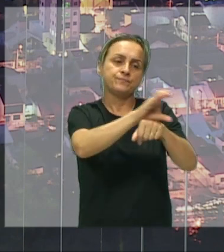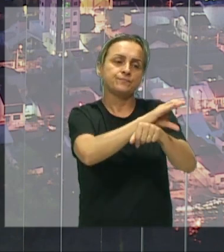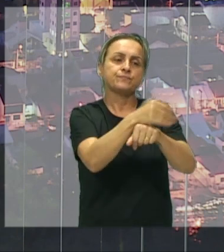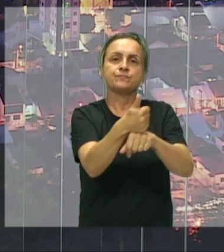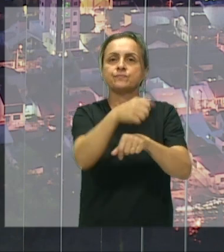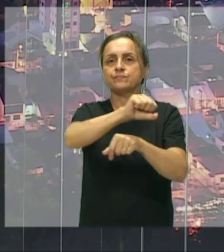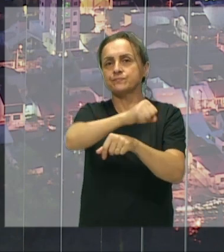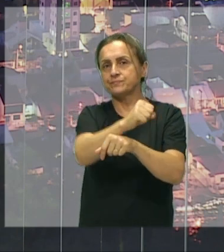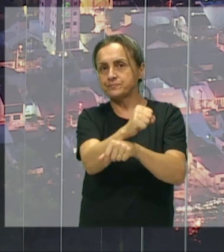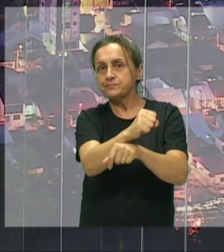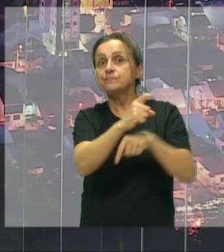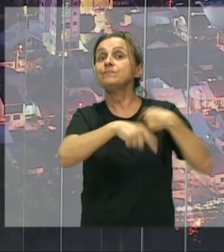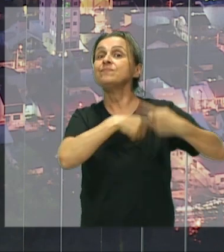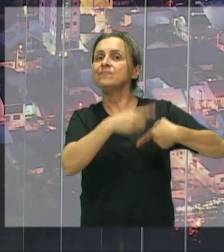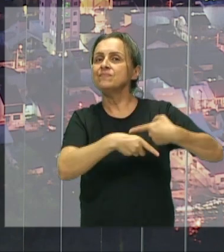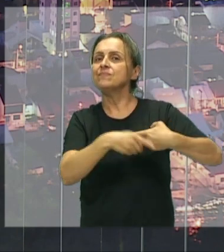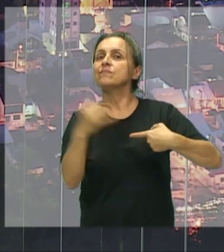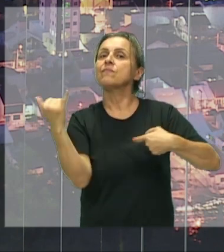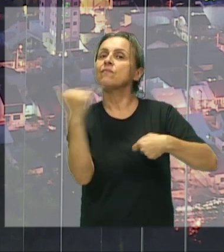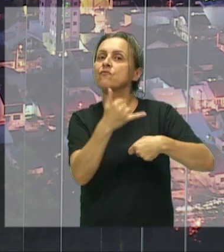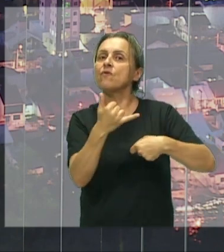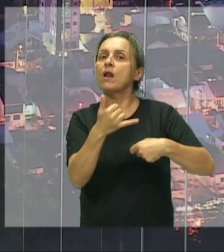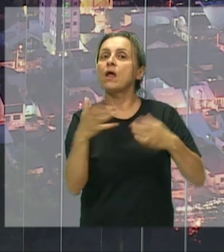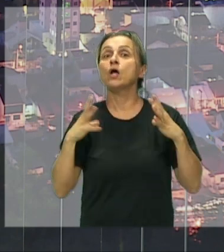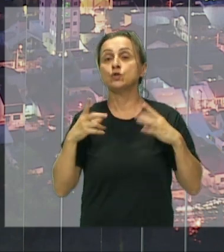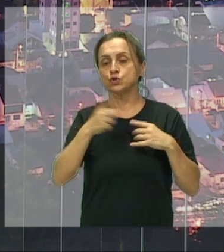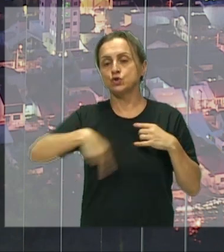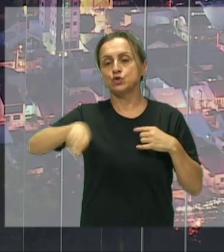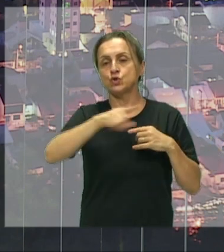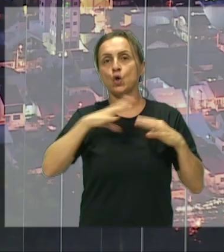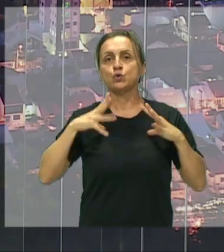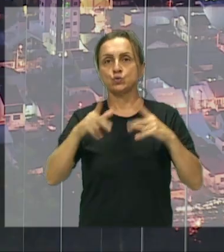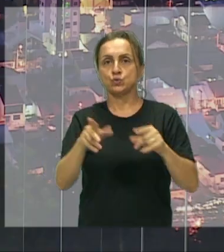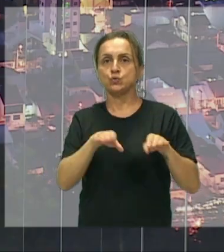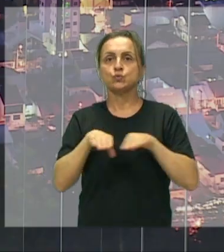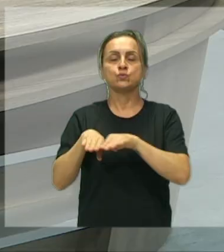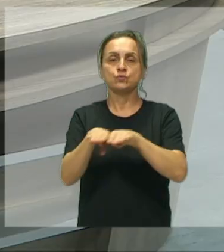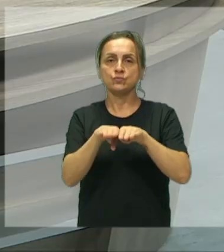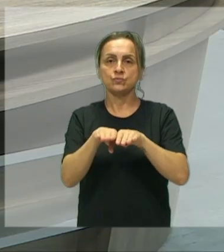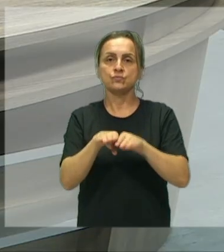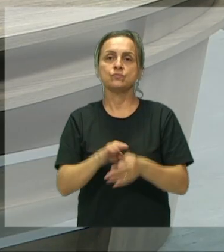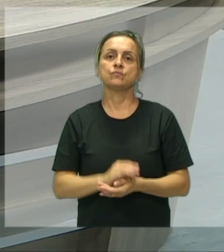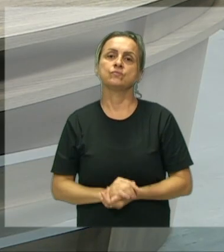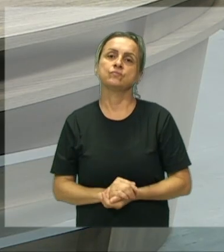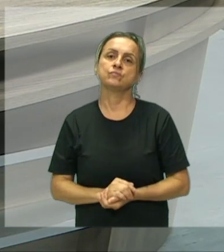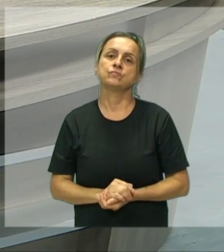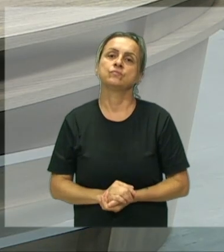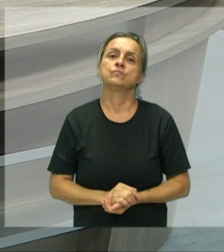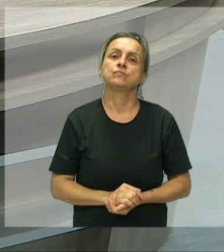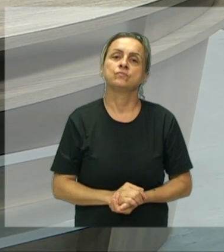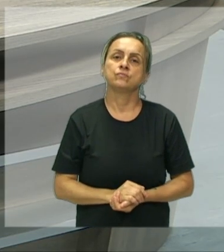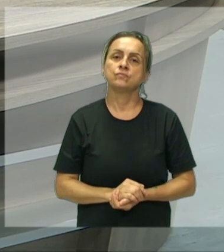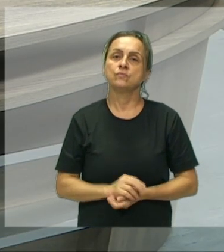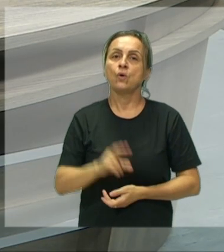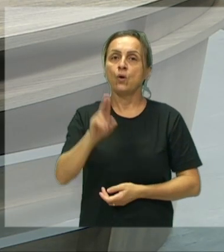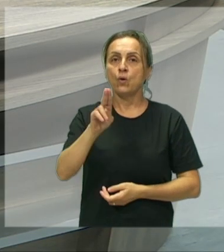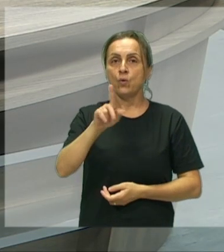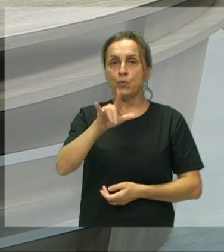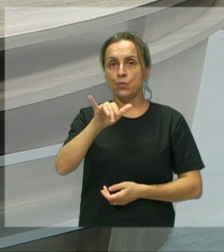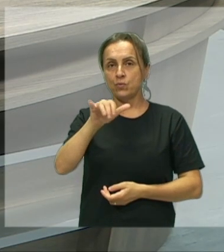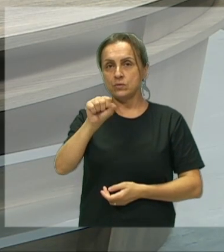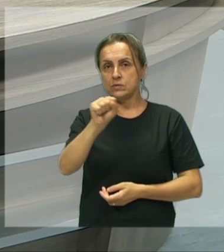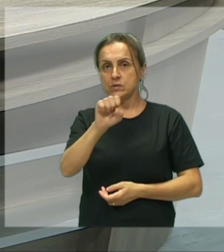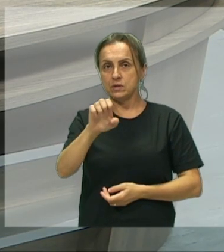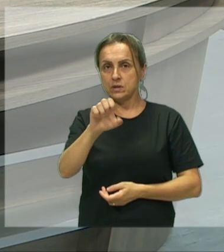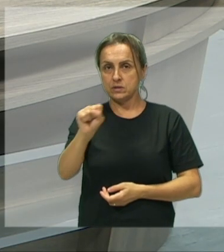somos iguais, nós somos todos iguais. Então, aquilo que o Ulisses Guimarães falava, né? A Constituição de 88 tem